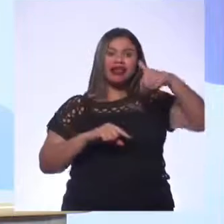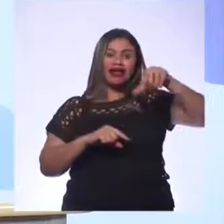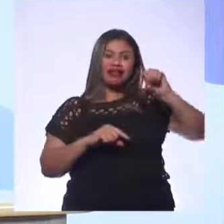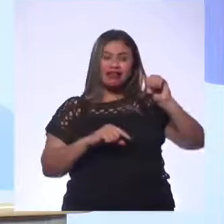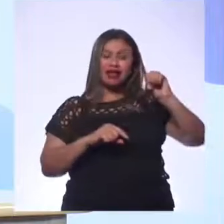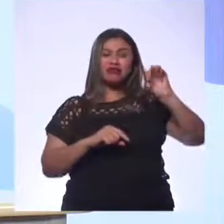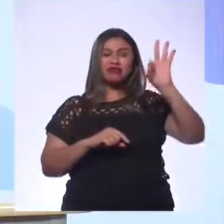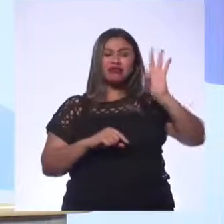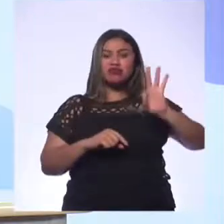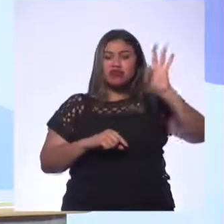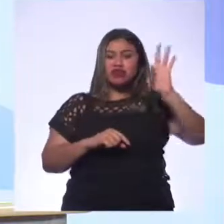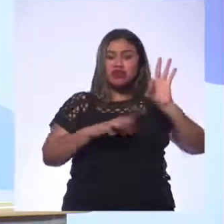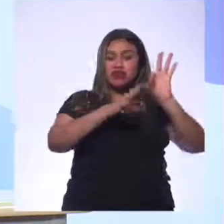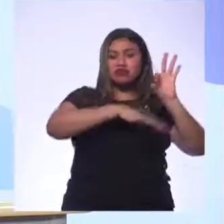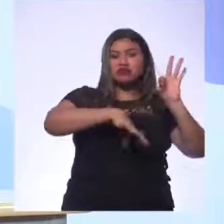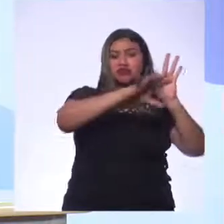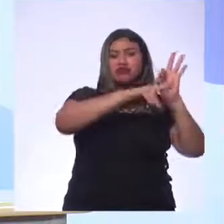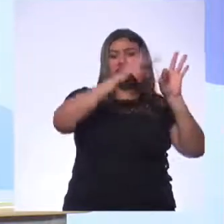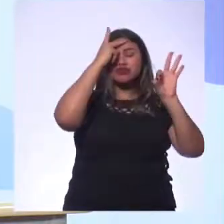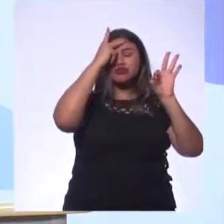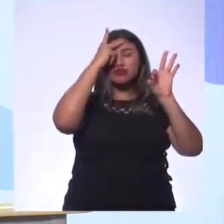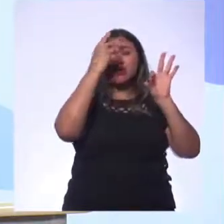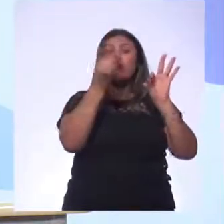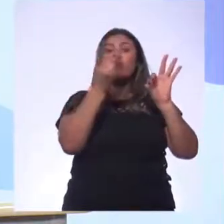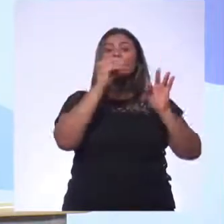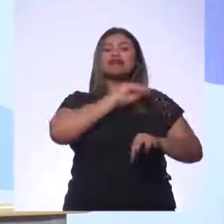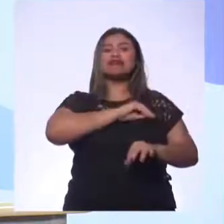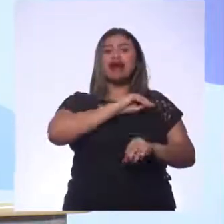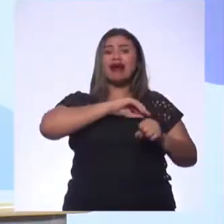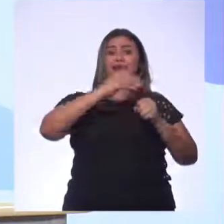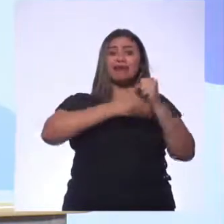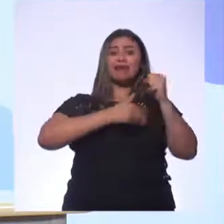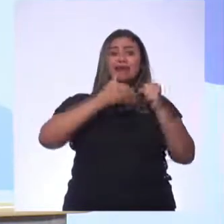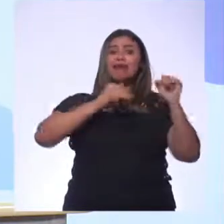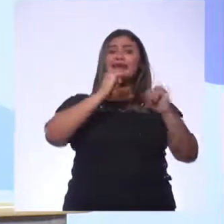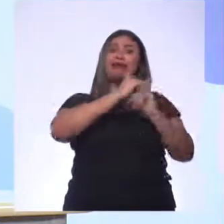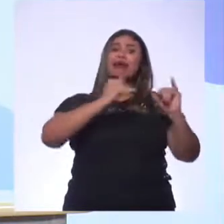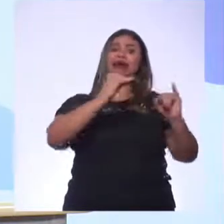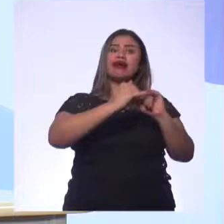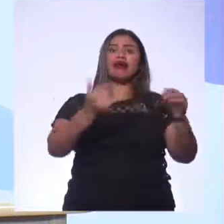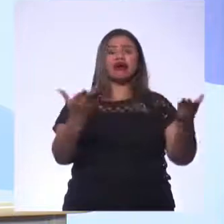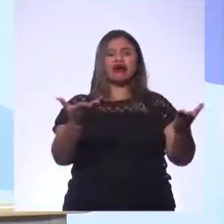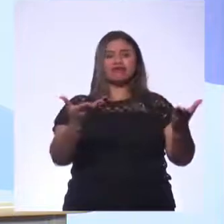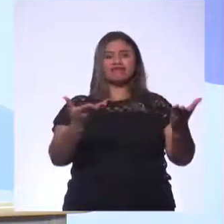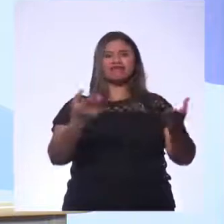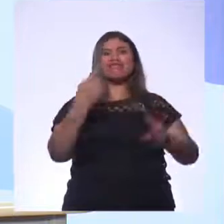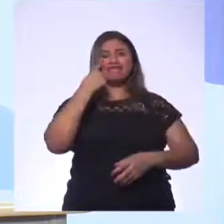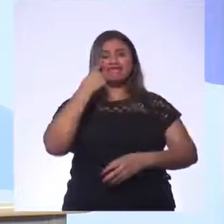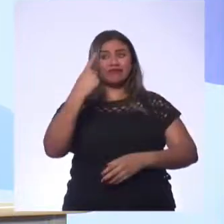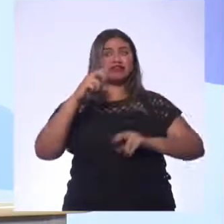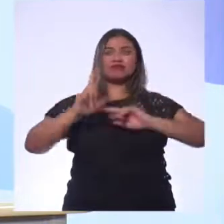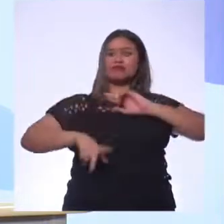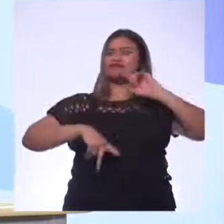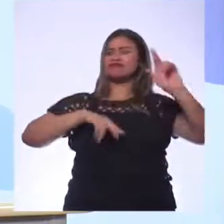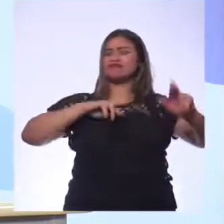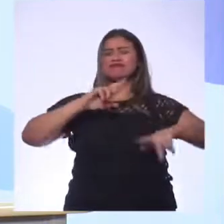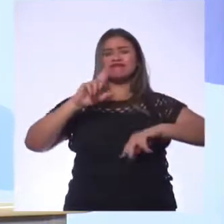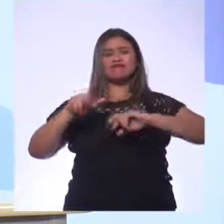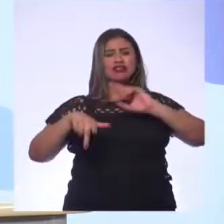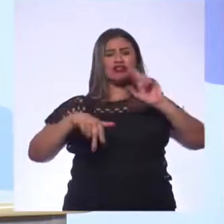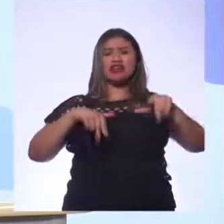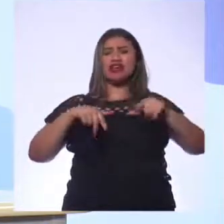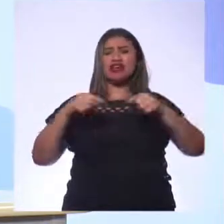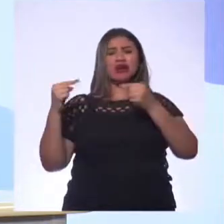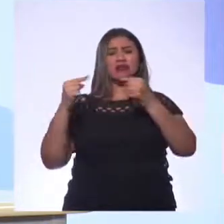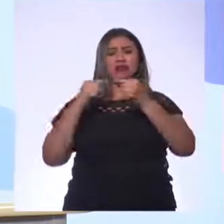população sobrevive com meio salário mínimo. Mas essa diferença ela dá para a gente entender